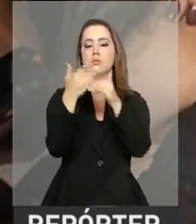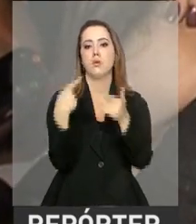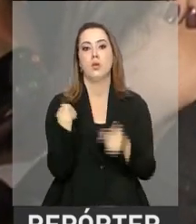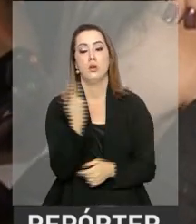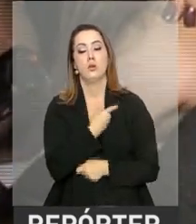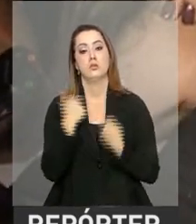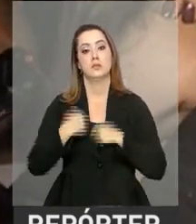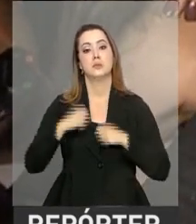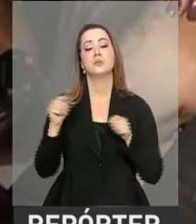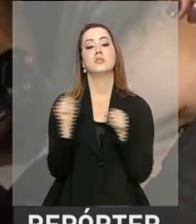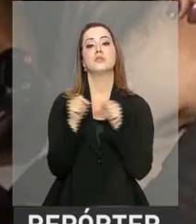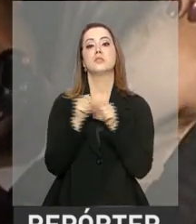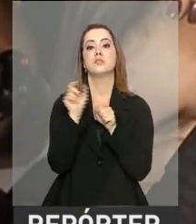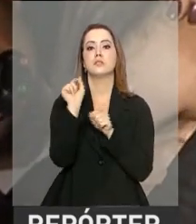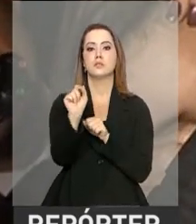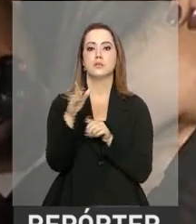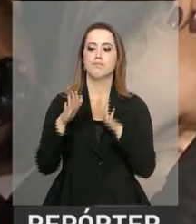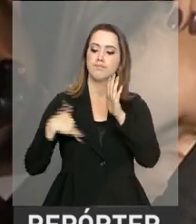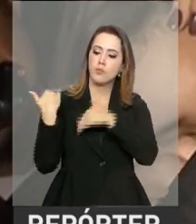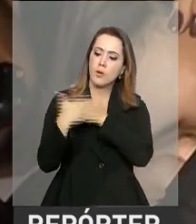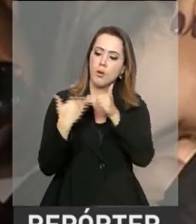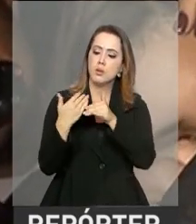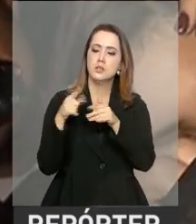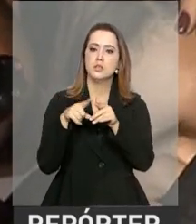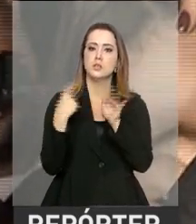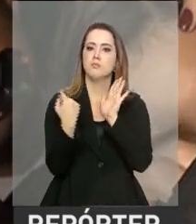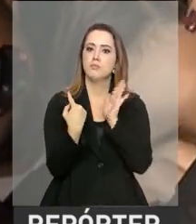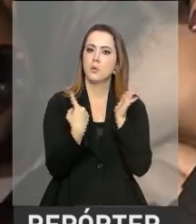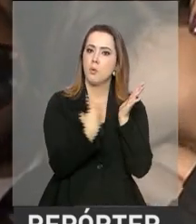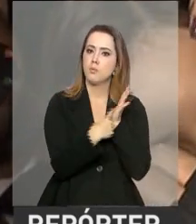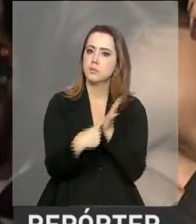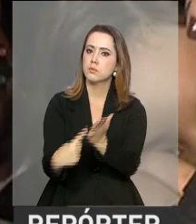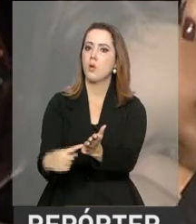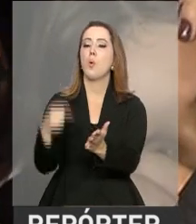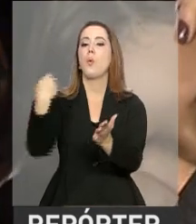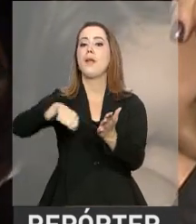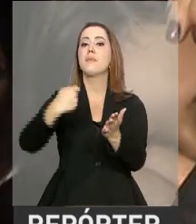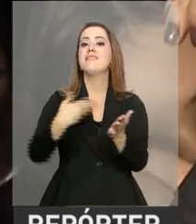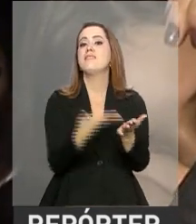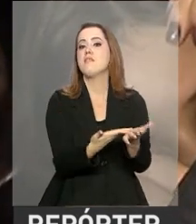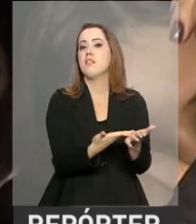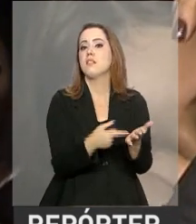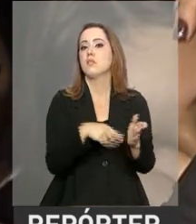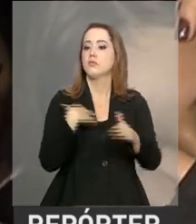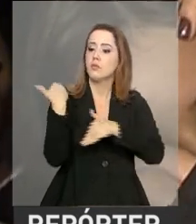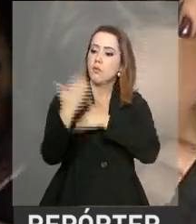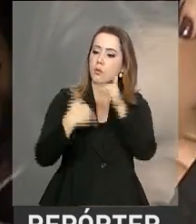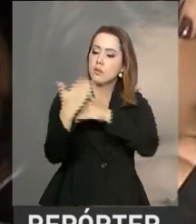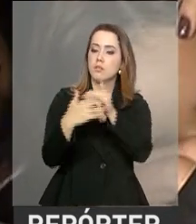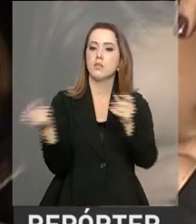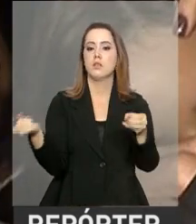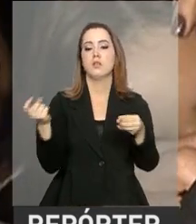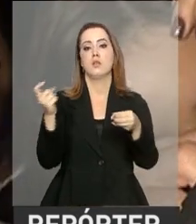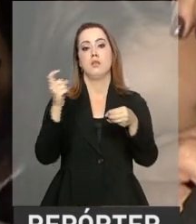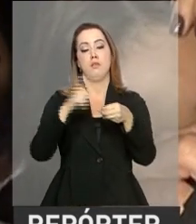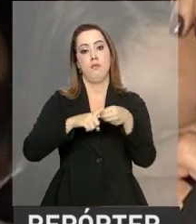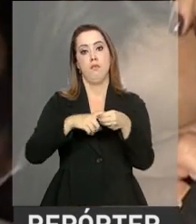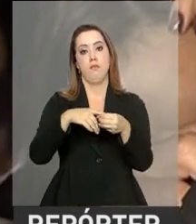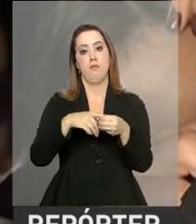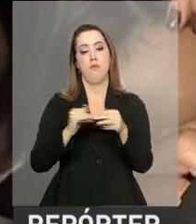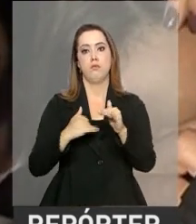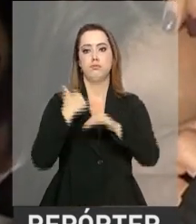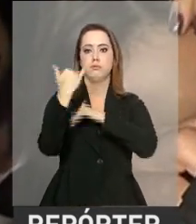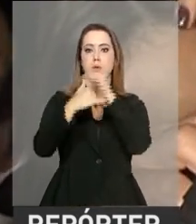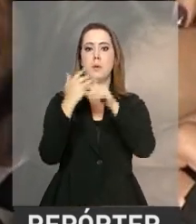fazer é tomar as medidas necessárias para que o país volte a crescer. E para isto é necessário